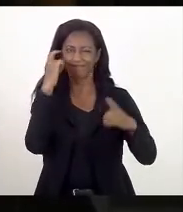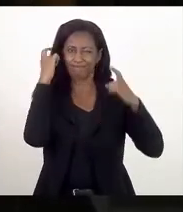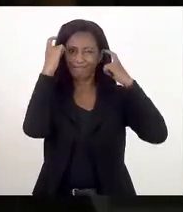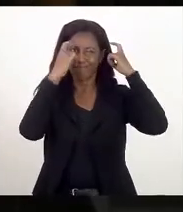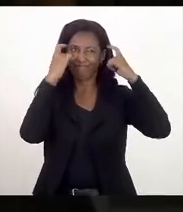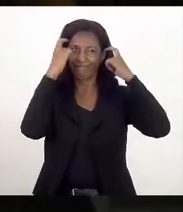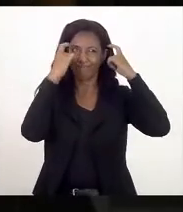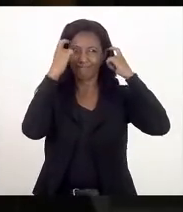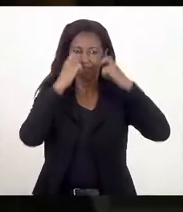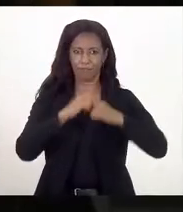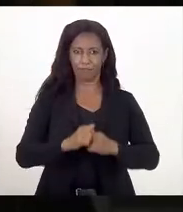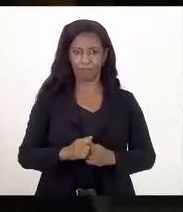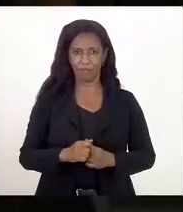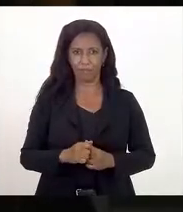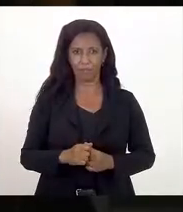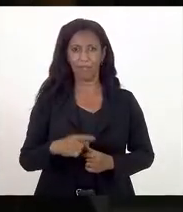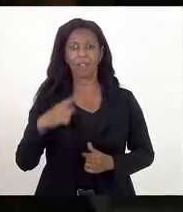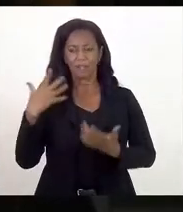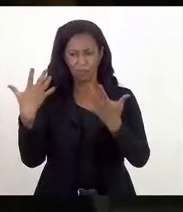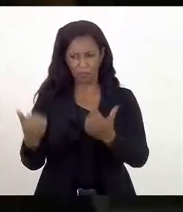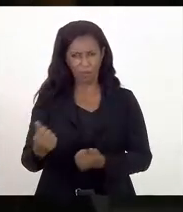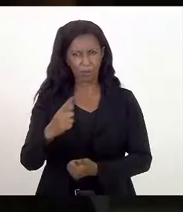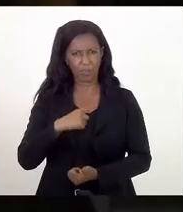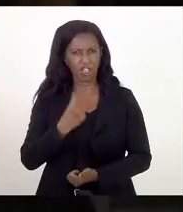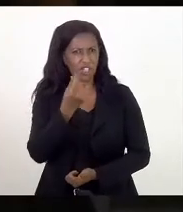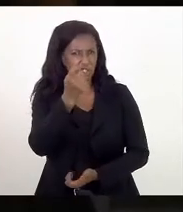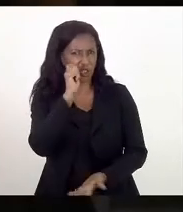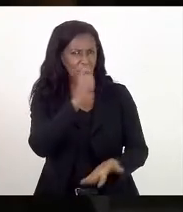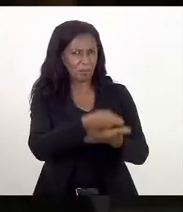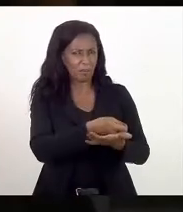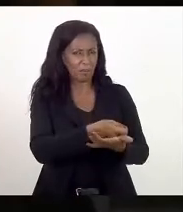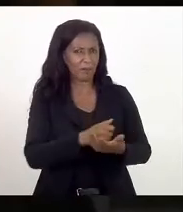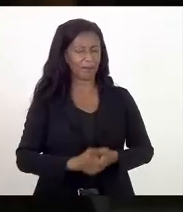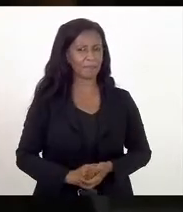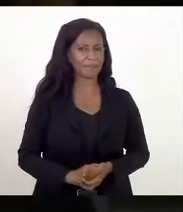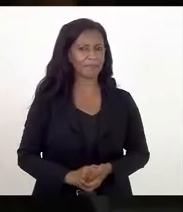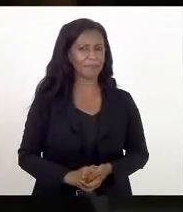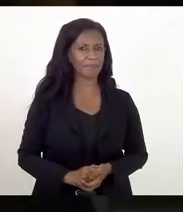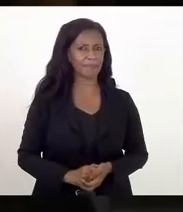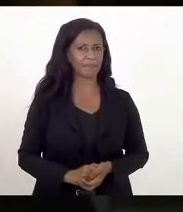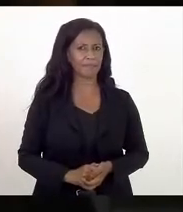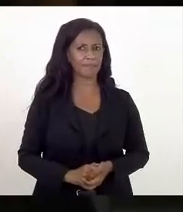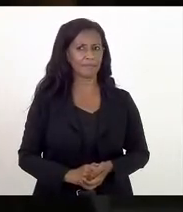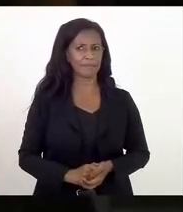das contas, vamos ter dinheiro para pagar por isso? A gente viu,